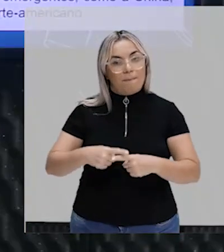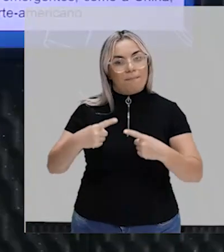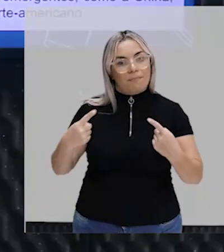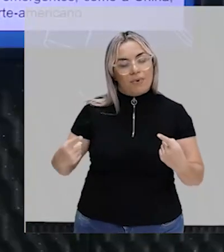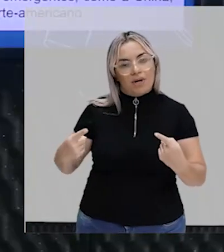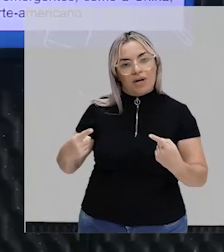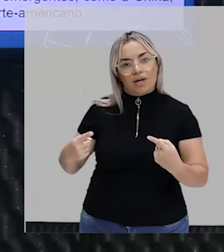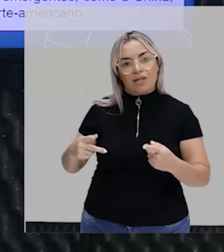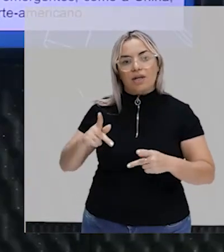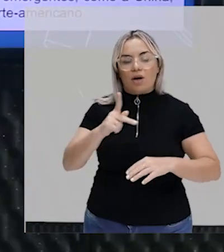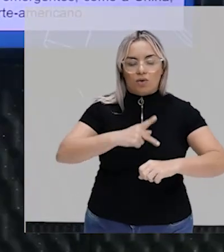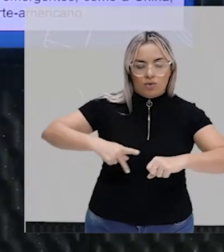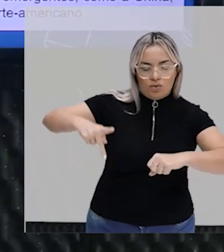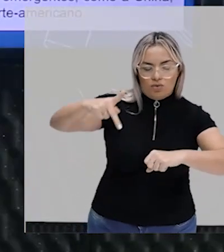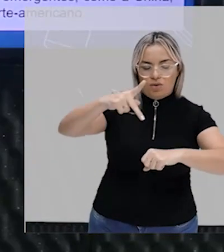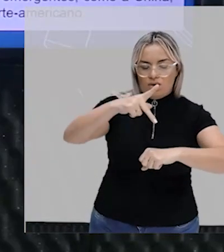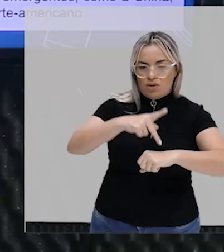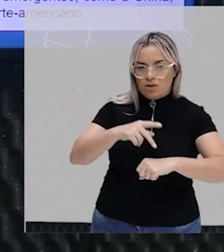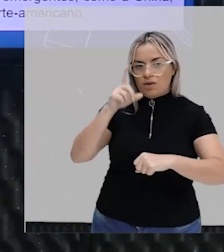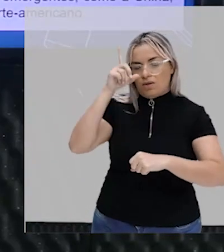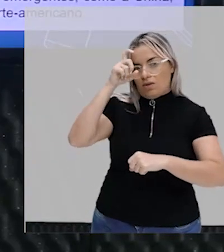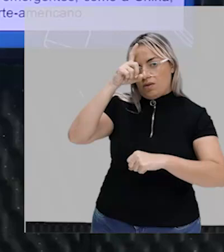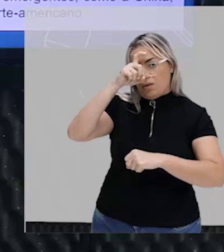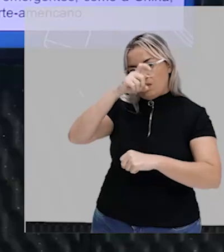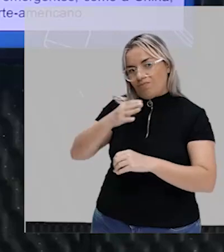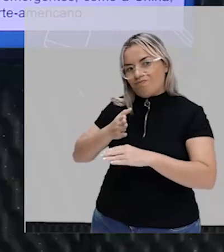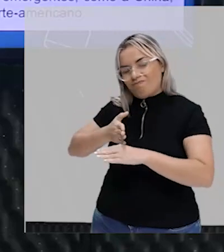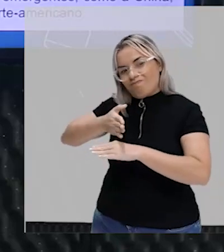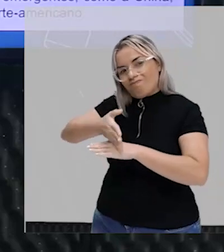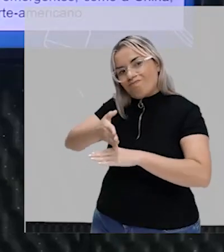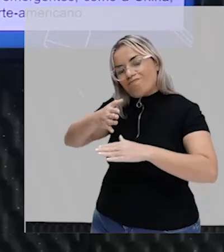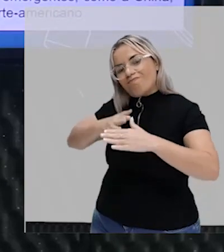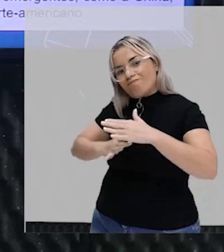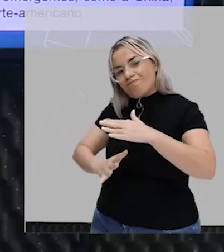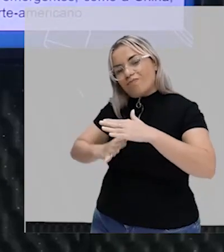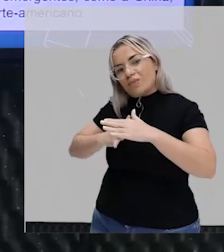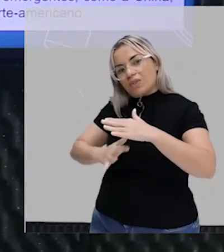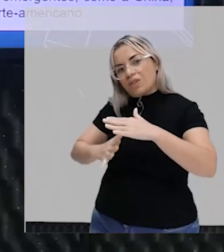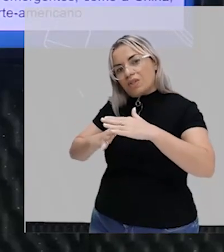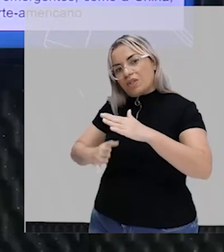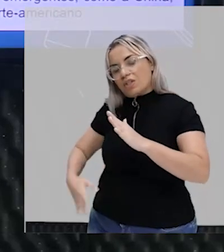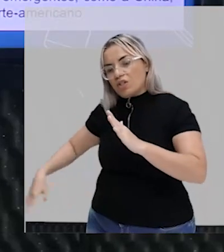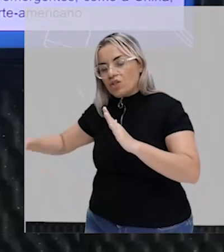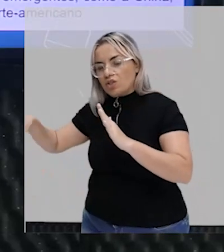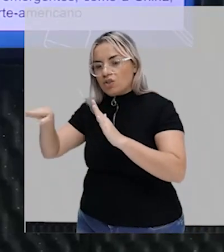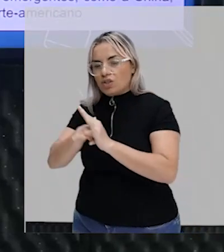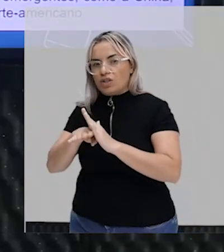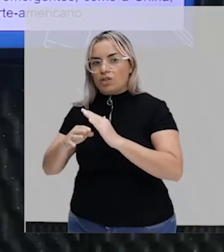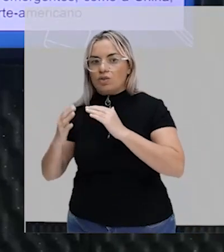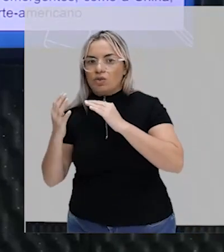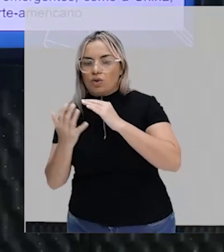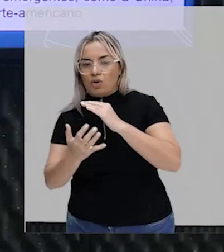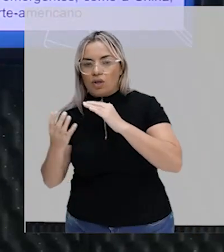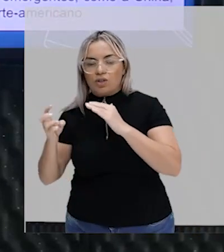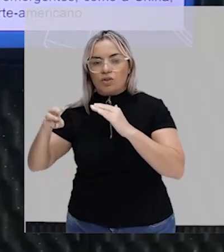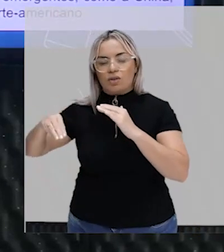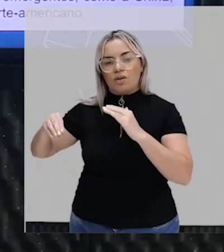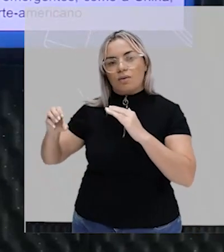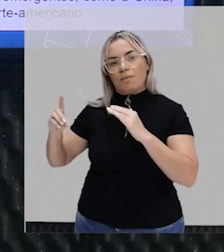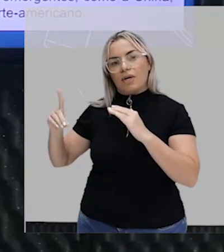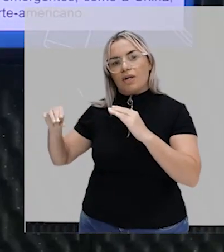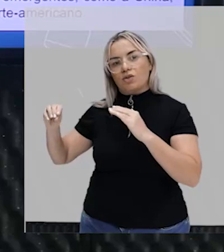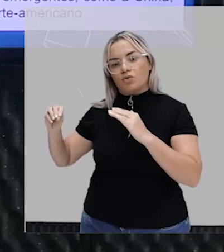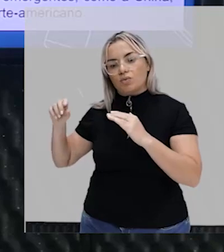União Europeia estejam dificultando, né, a entrada de imigrantes, principalmente vindos ali do Oriente Médio, tá certo? Letra B. É